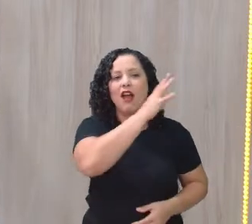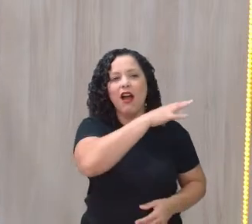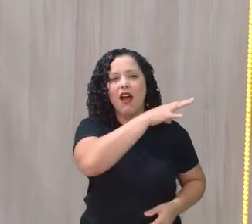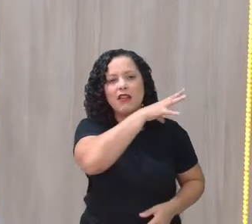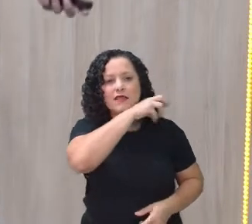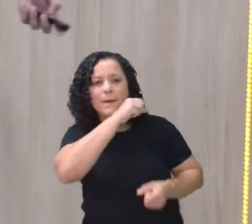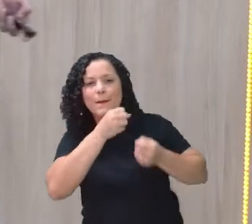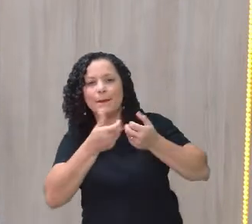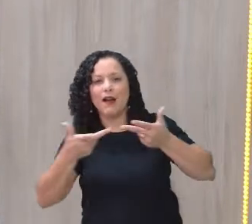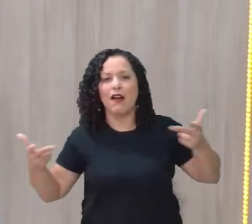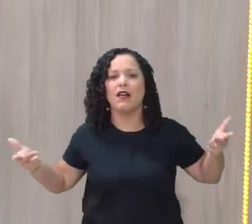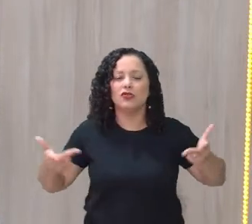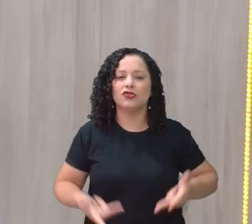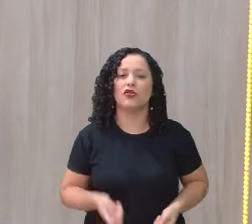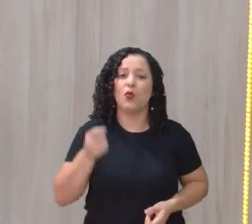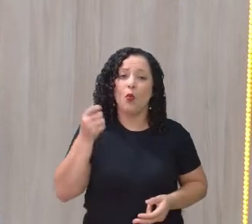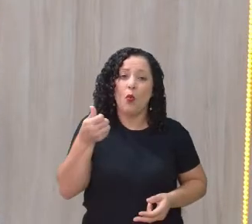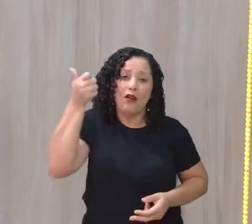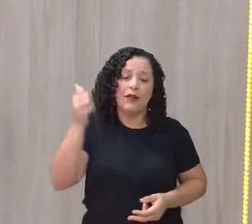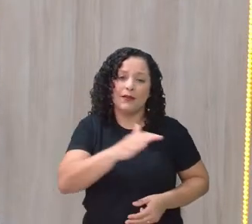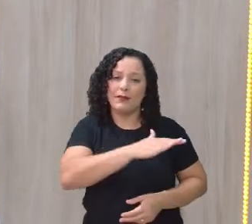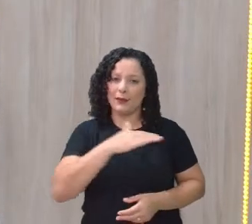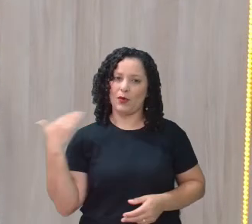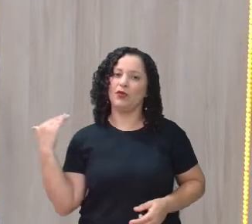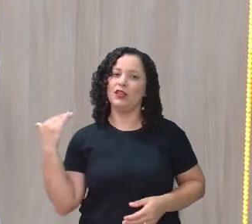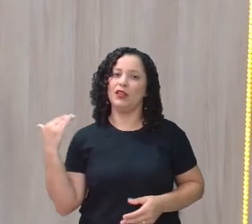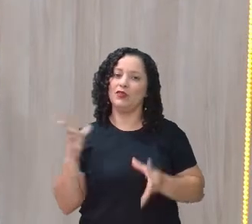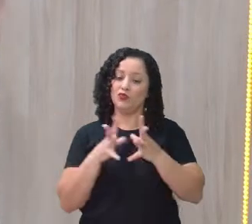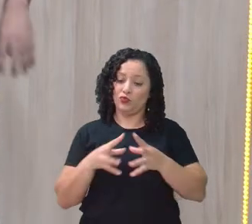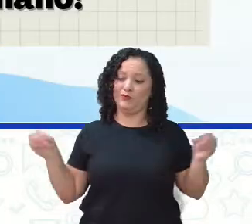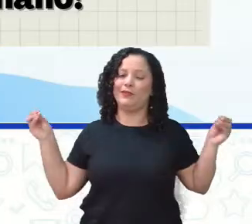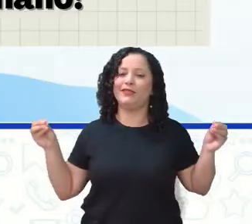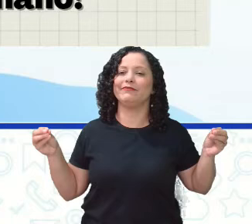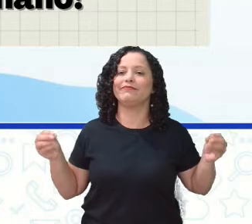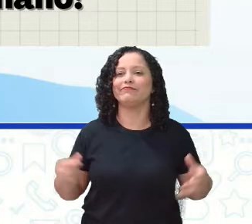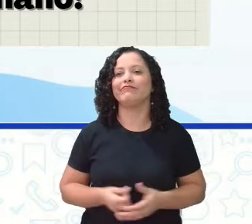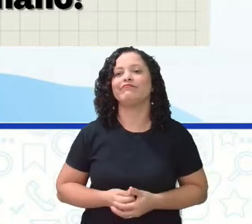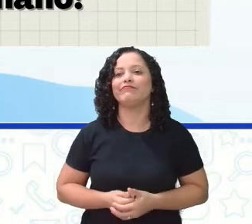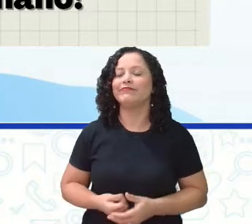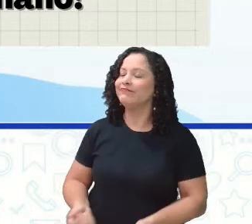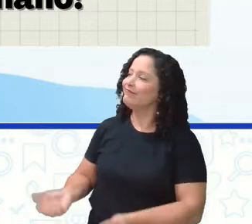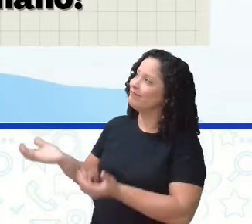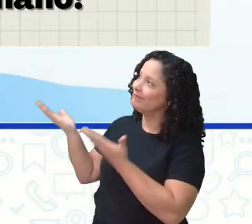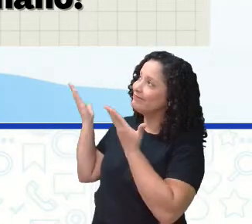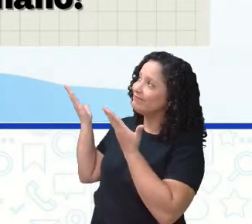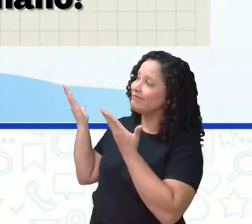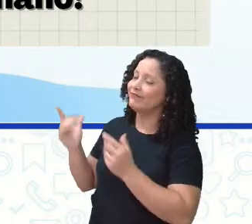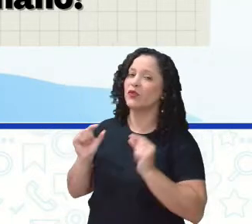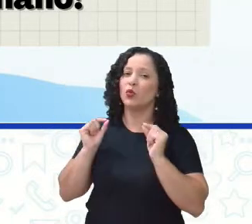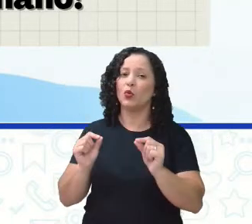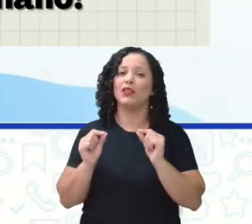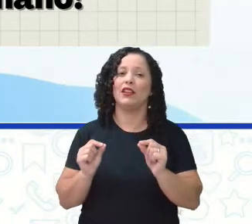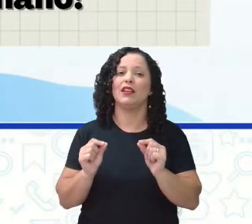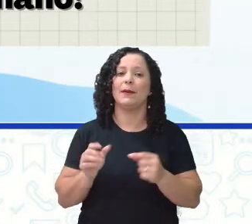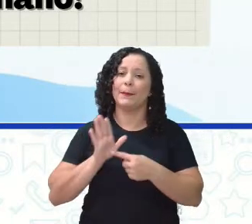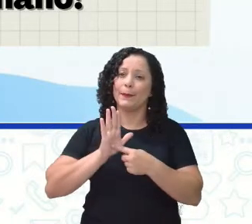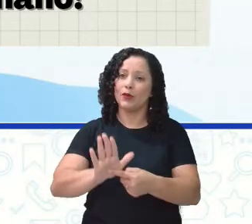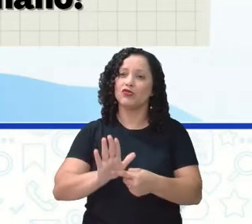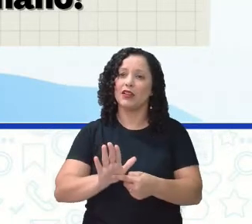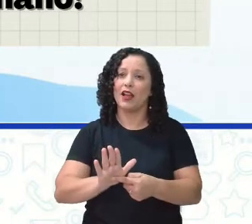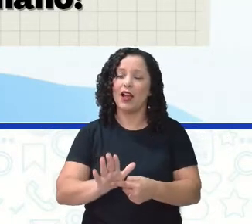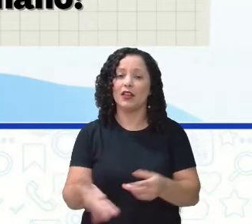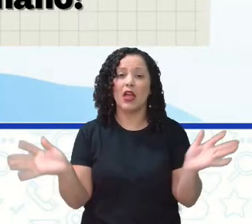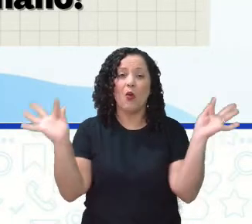em extinção. E olha o destaque que vai chegar na sua tela, ó. O fim de uma espécie animal